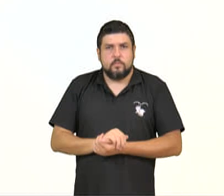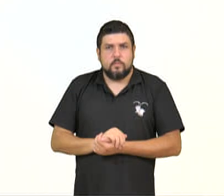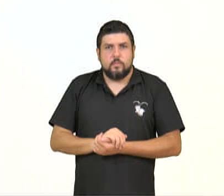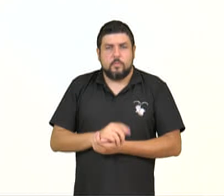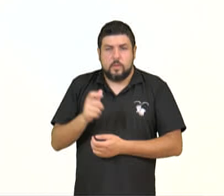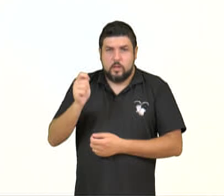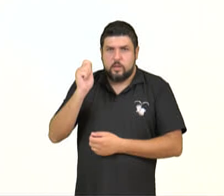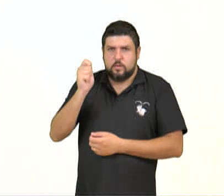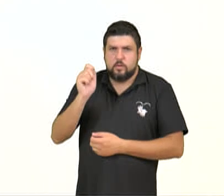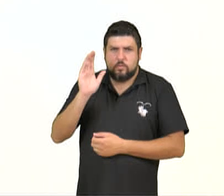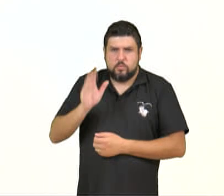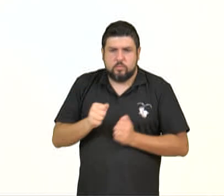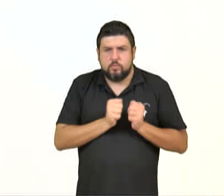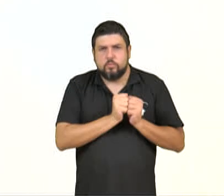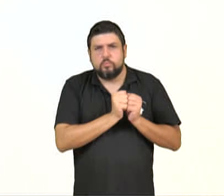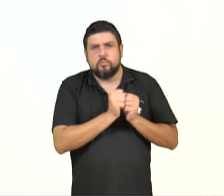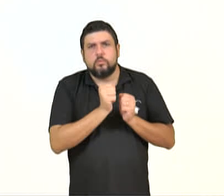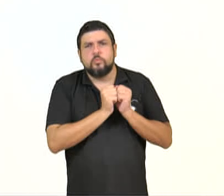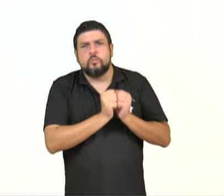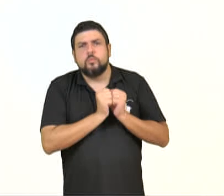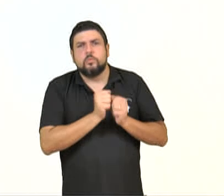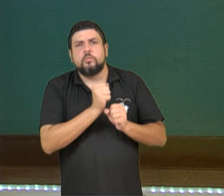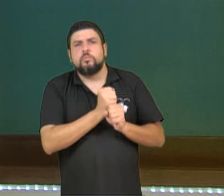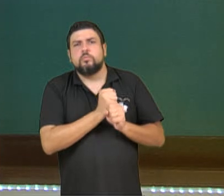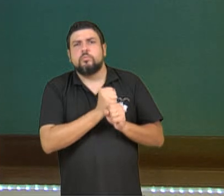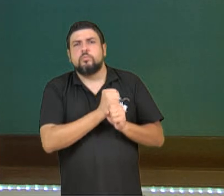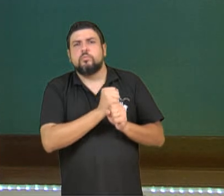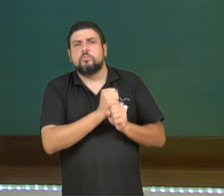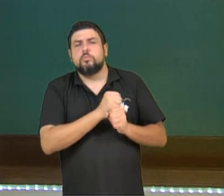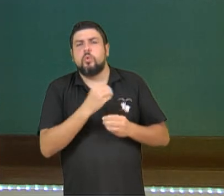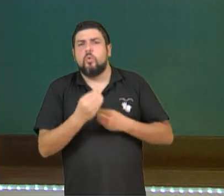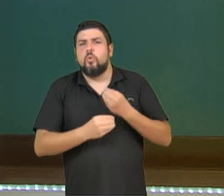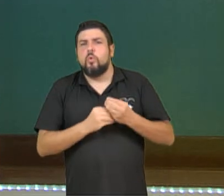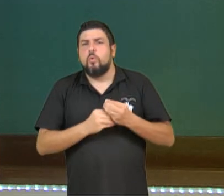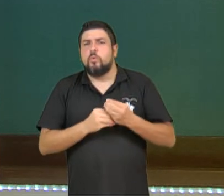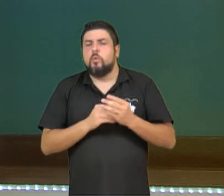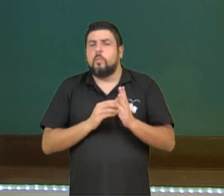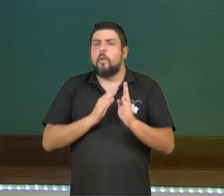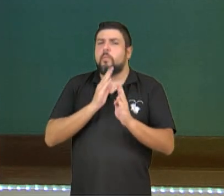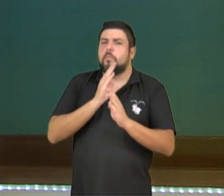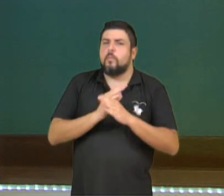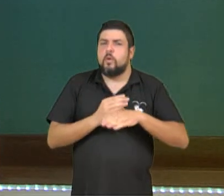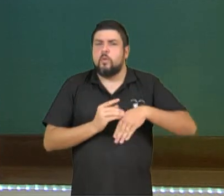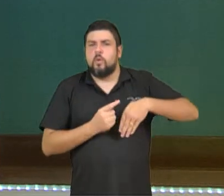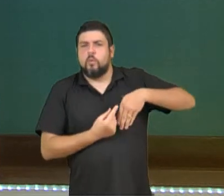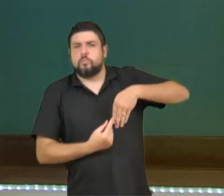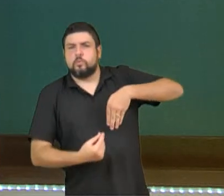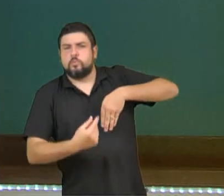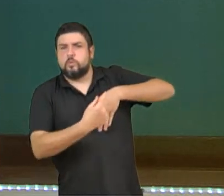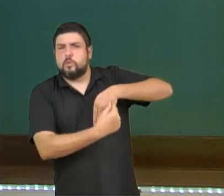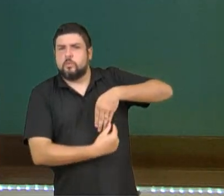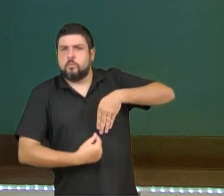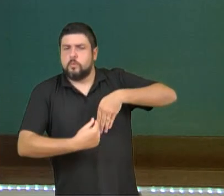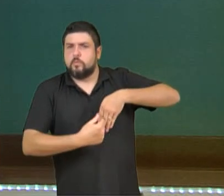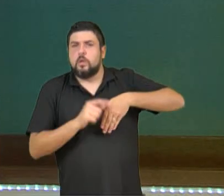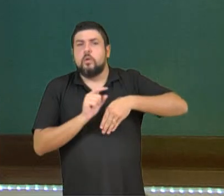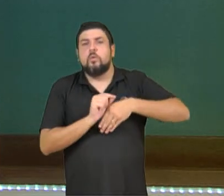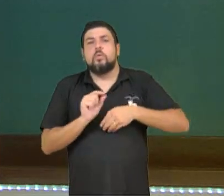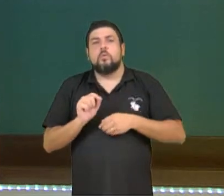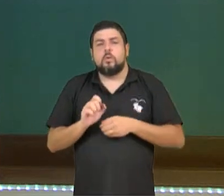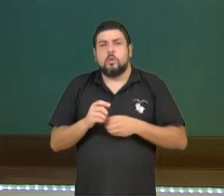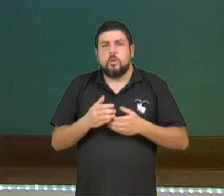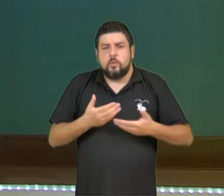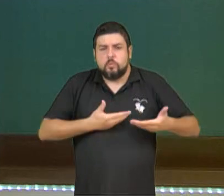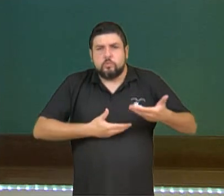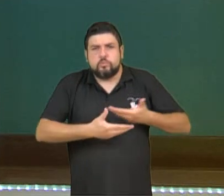parceiro desde muito tempo, onde concretizou-se através do Mercosul, em 94, uma emblemática troca